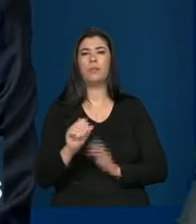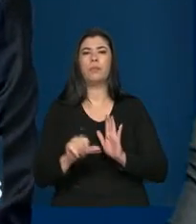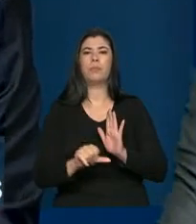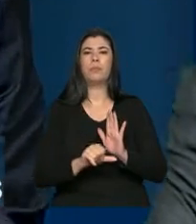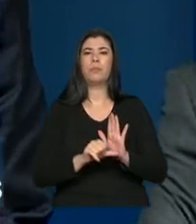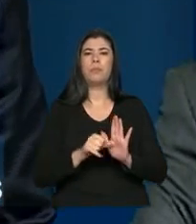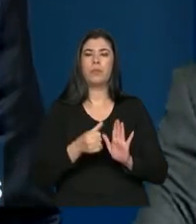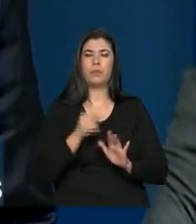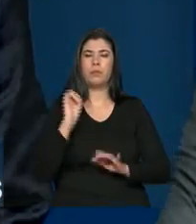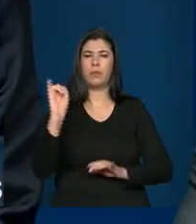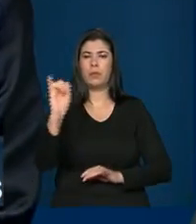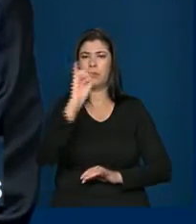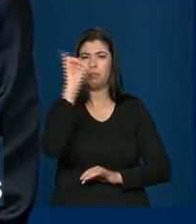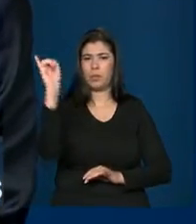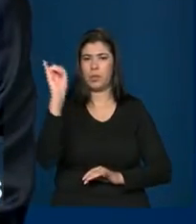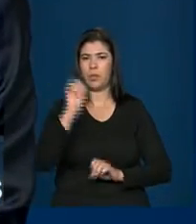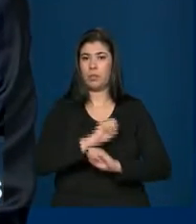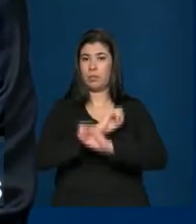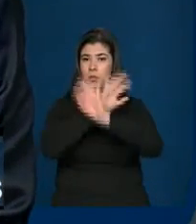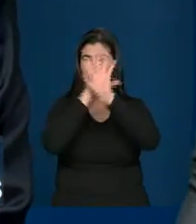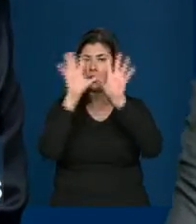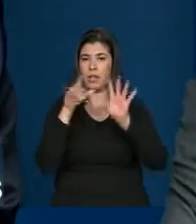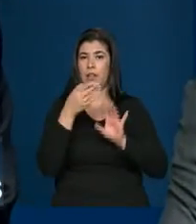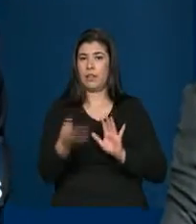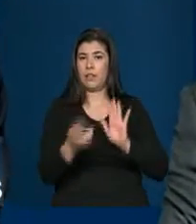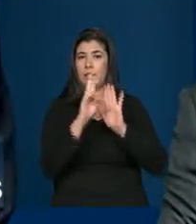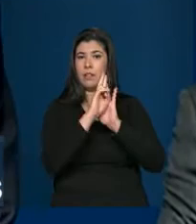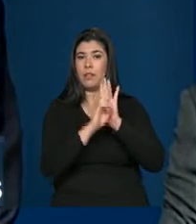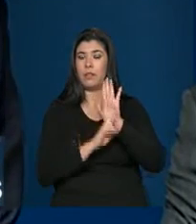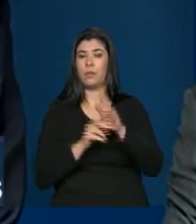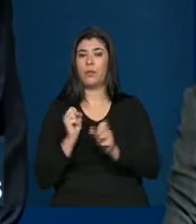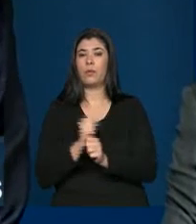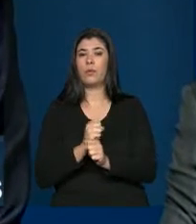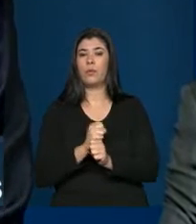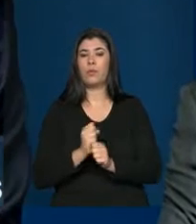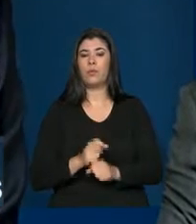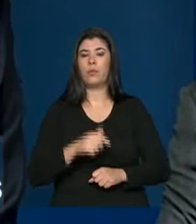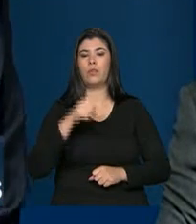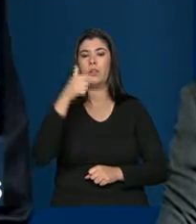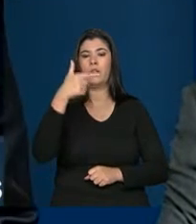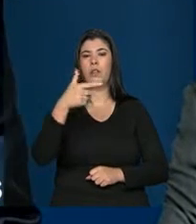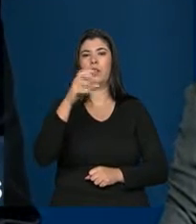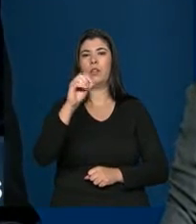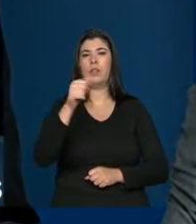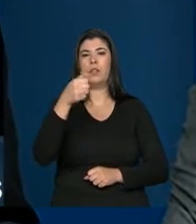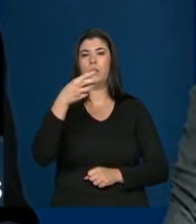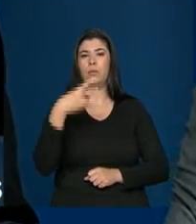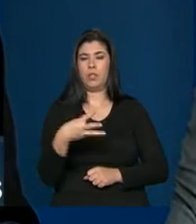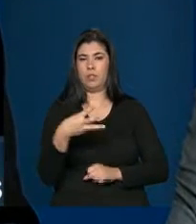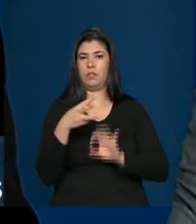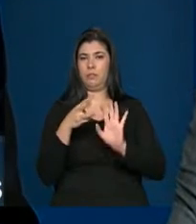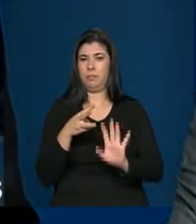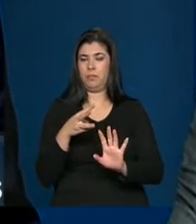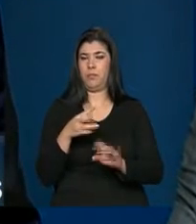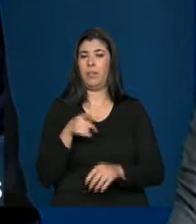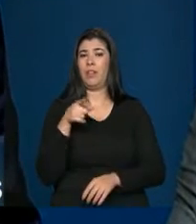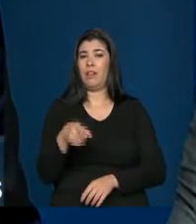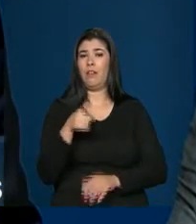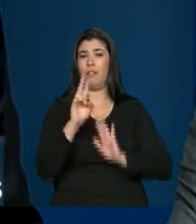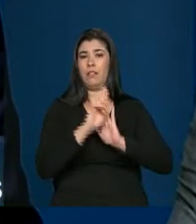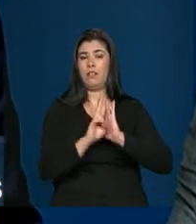lugar, é importante esclarecer, esse é o relatório referente aos dados de 2013. Dois, ele seguiu a